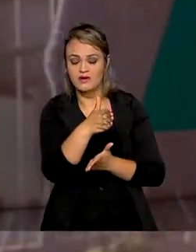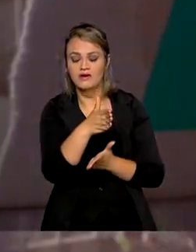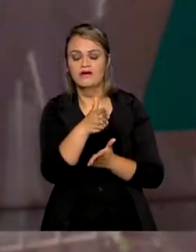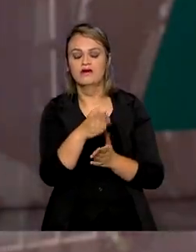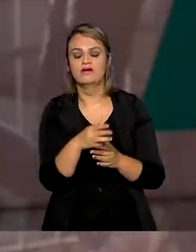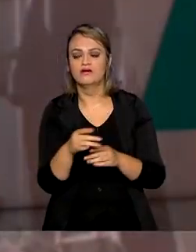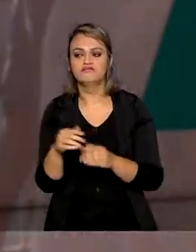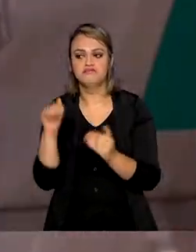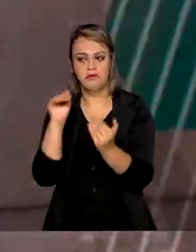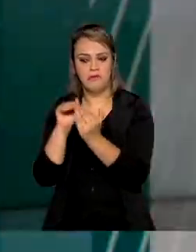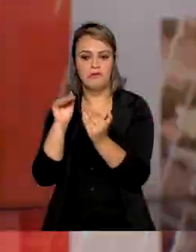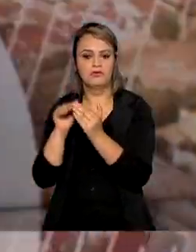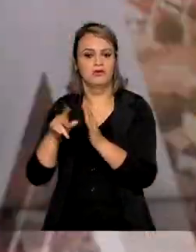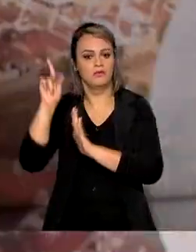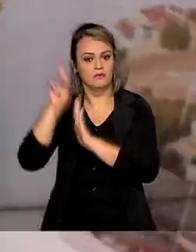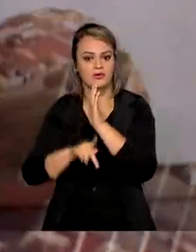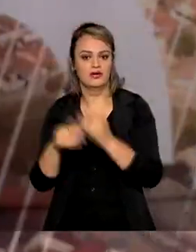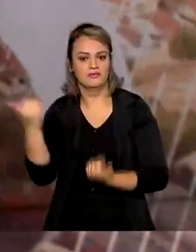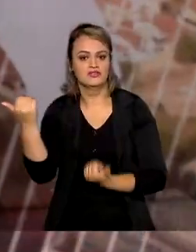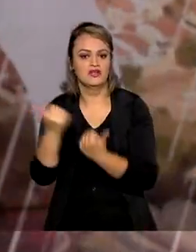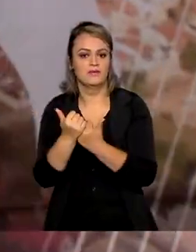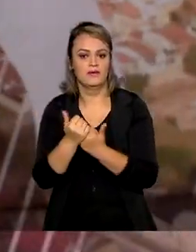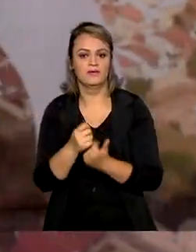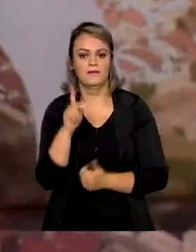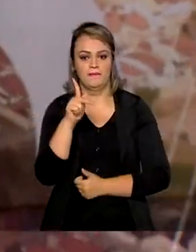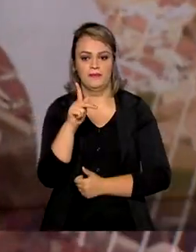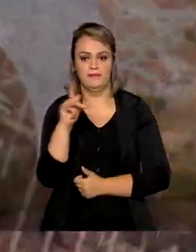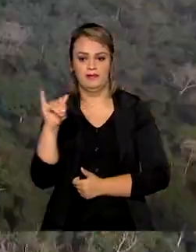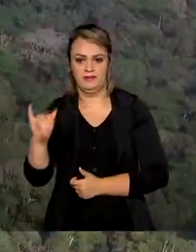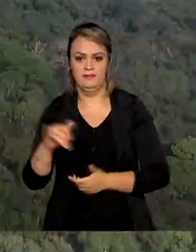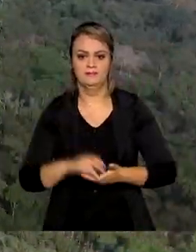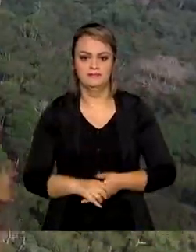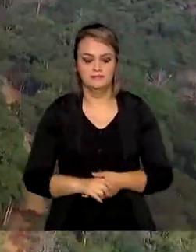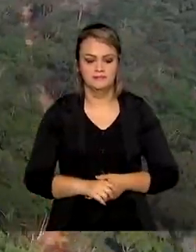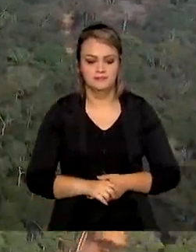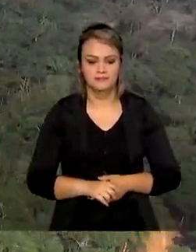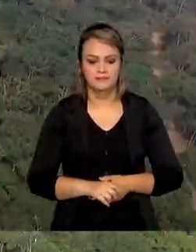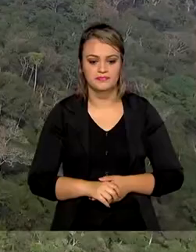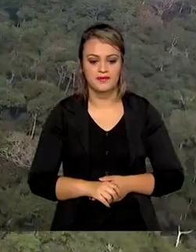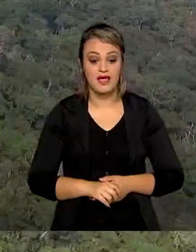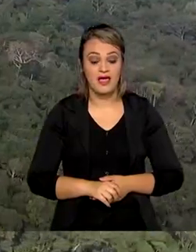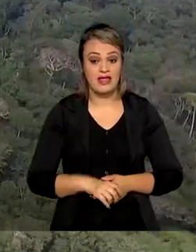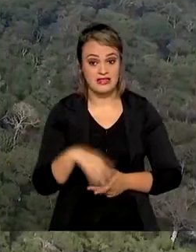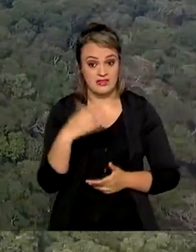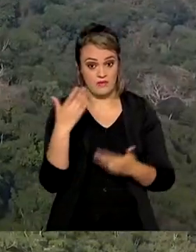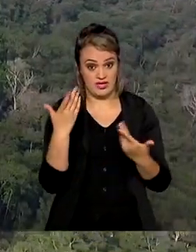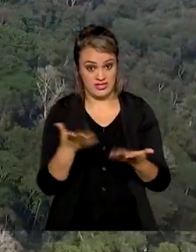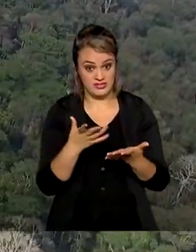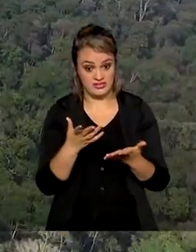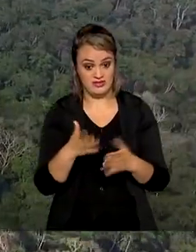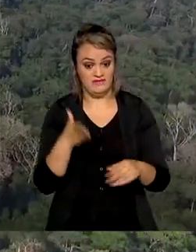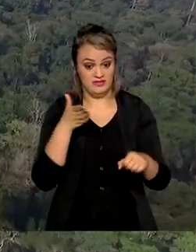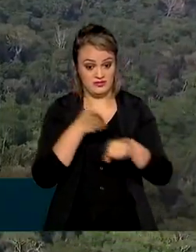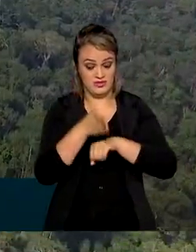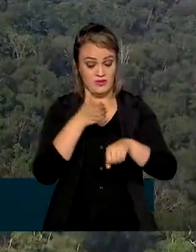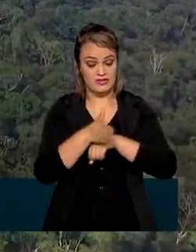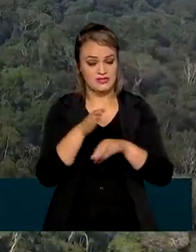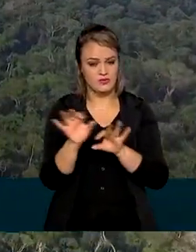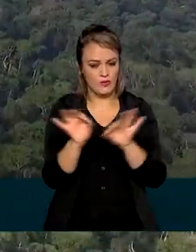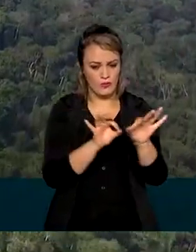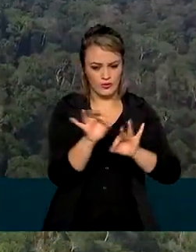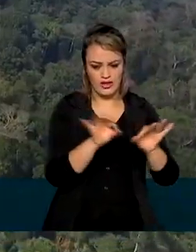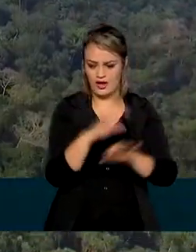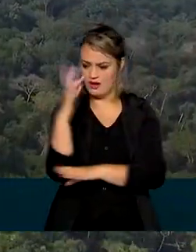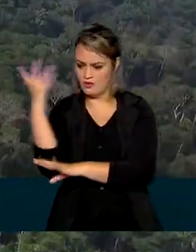Conselho do Programa de Parcerias de Investimentos, o PPI. A concessão vai permitir o acesso ordenado às